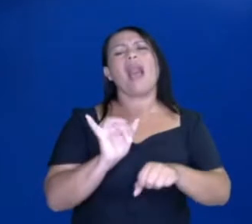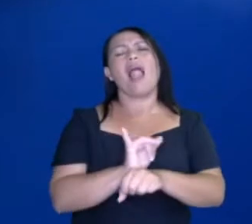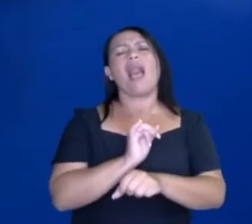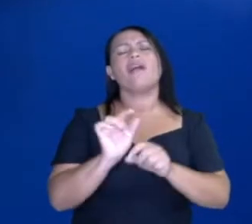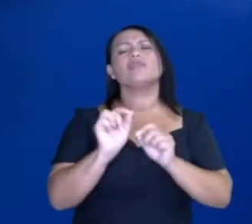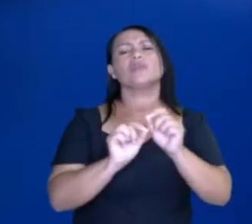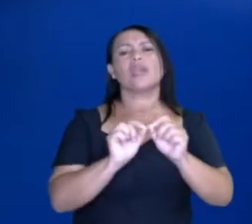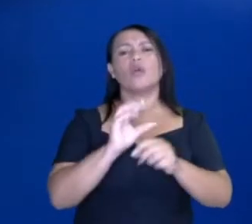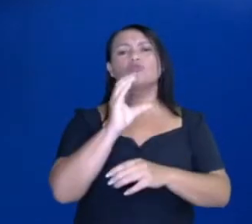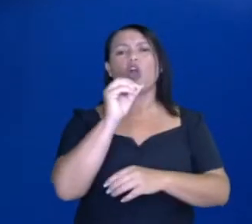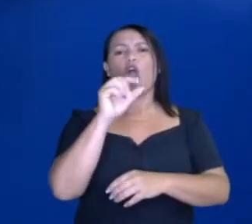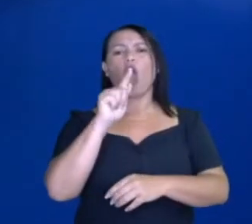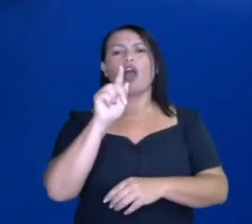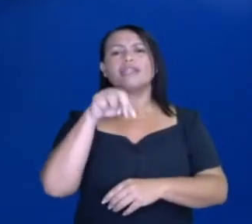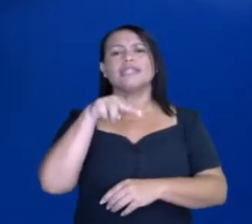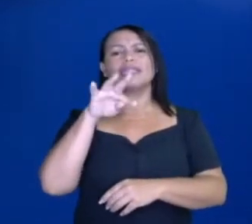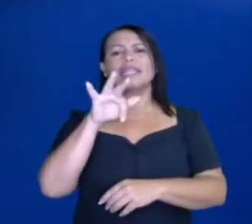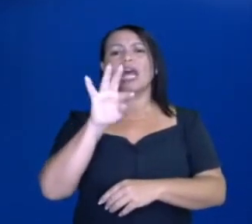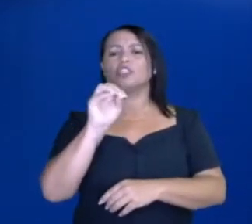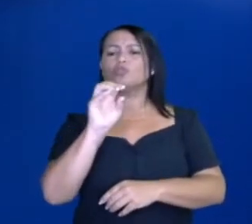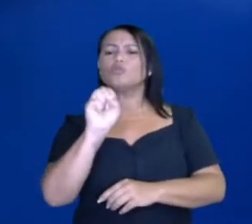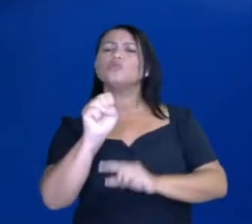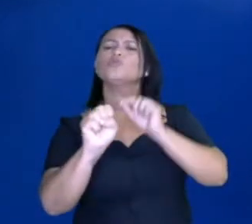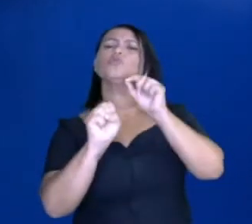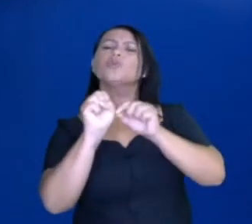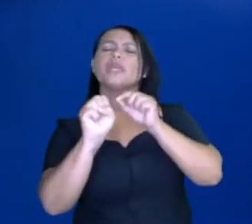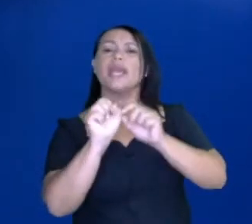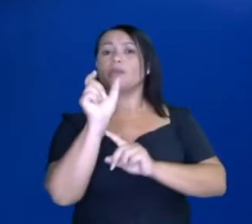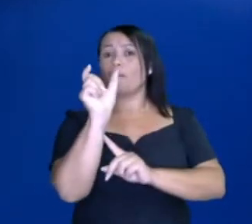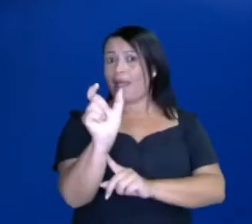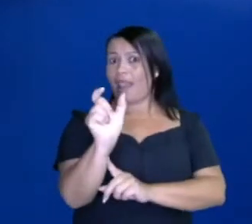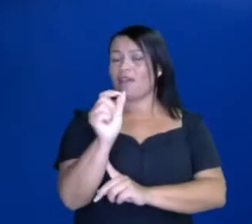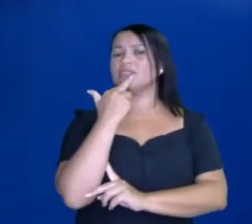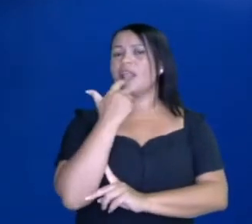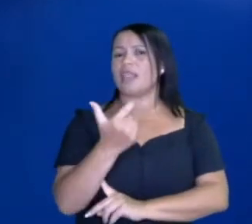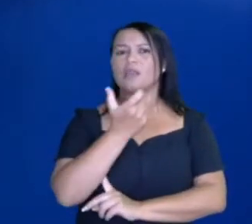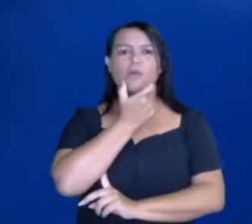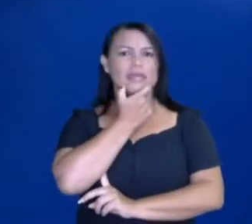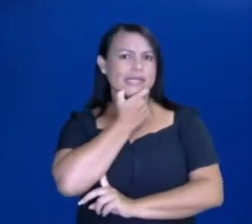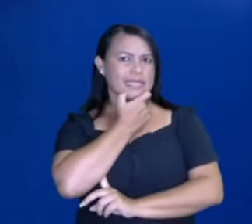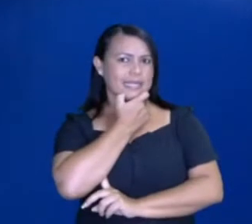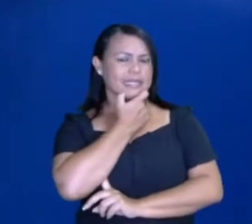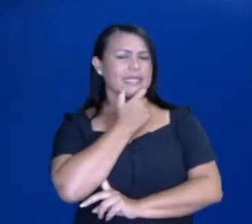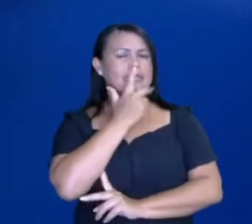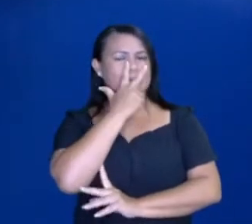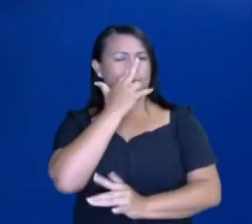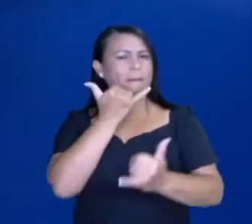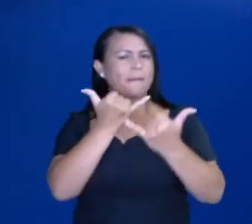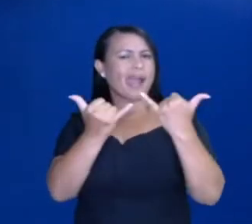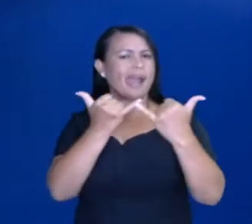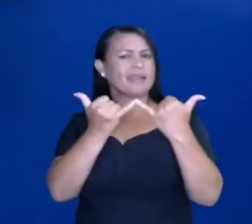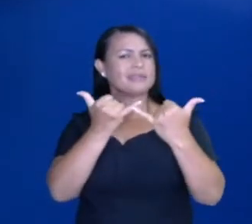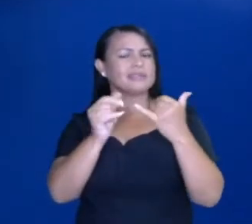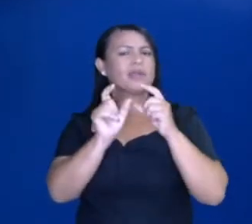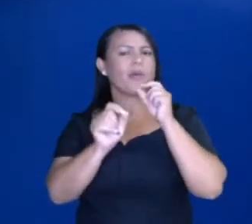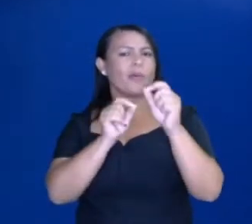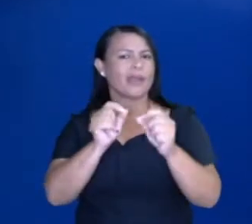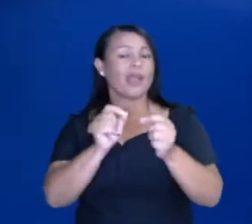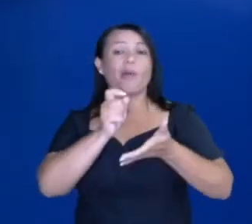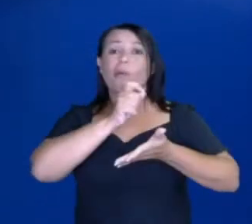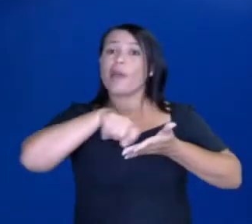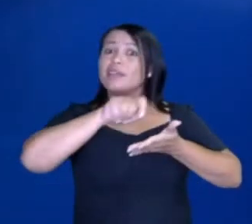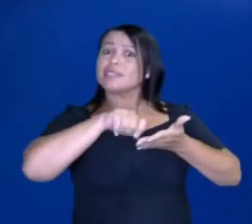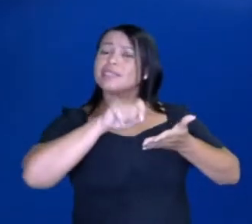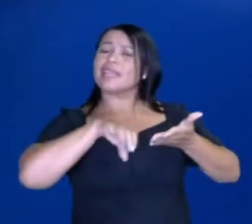Os cognatos, eles são palavras da língua inglesa que são parecidas com a escrita